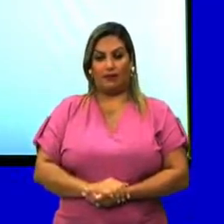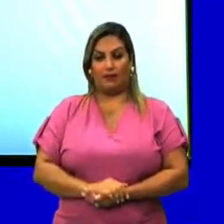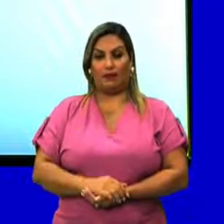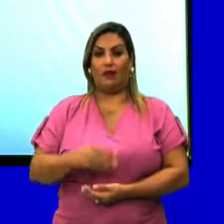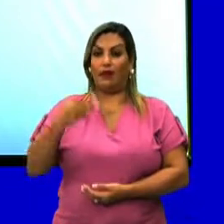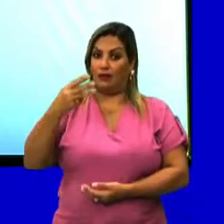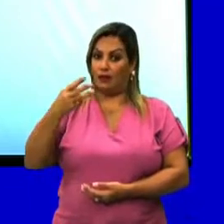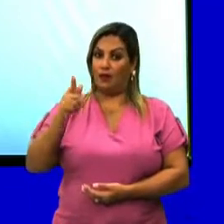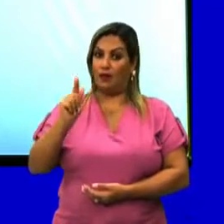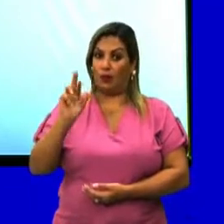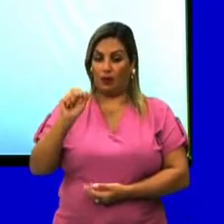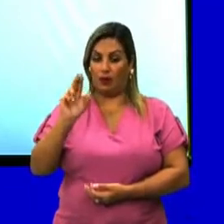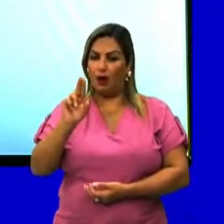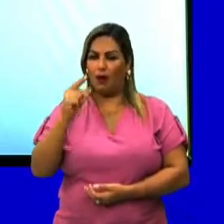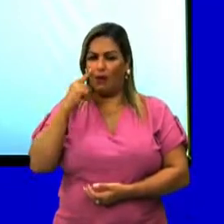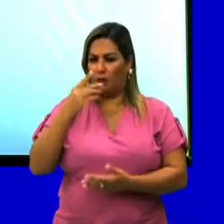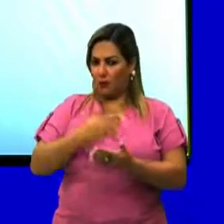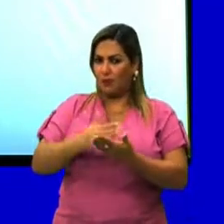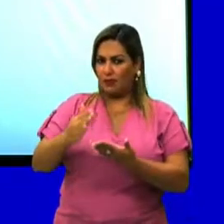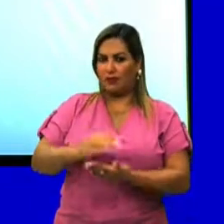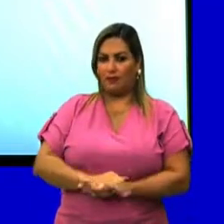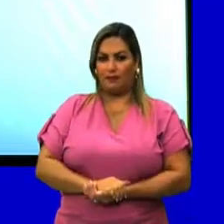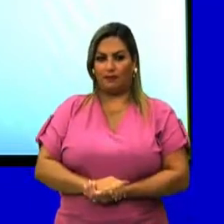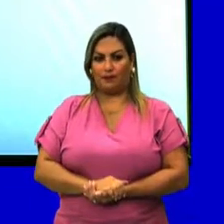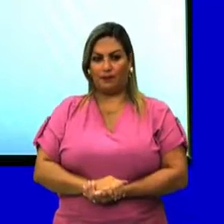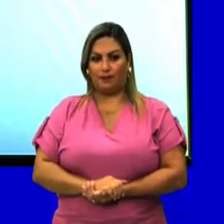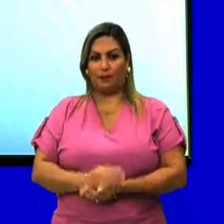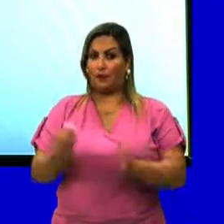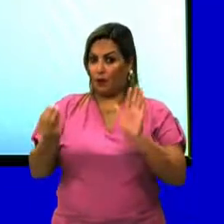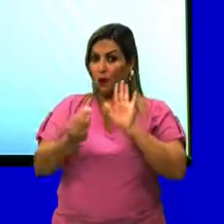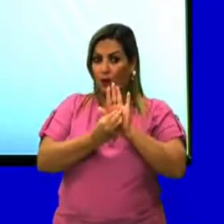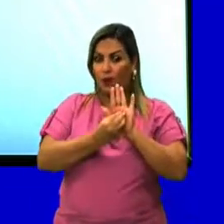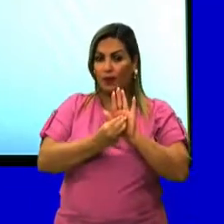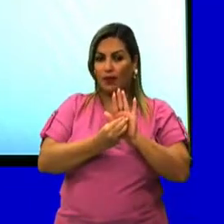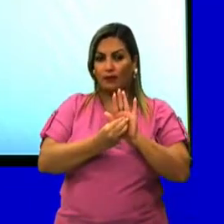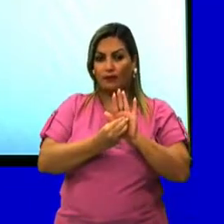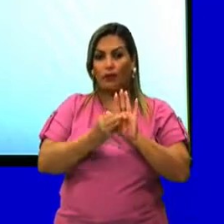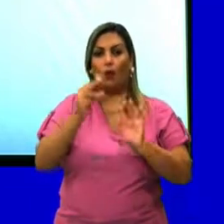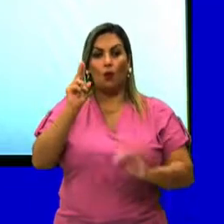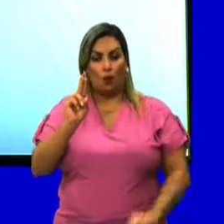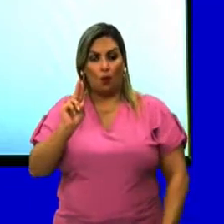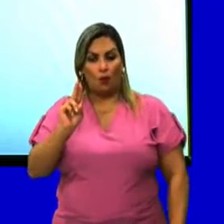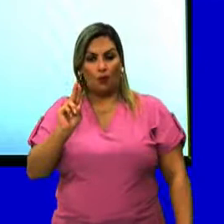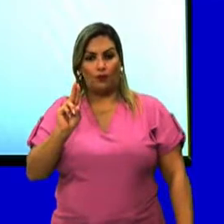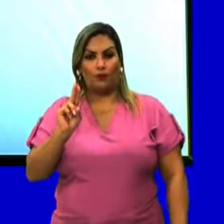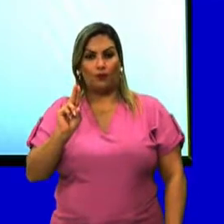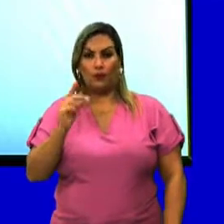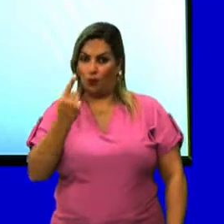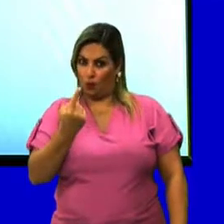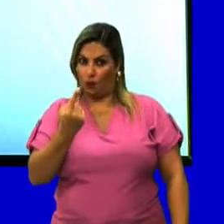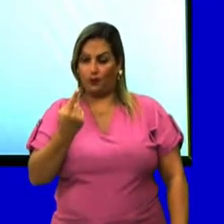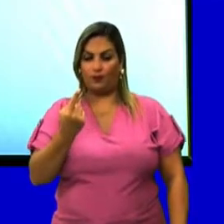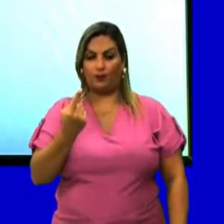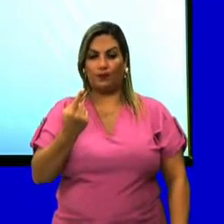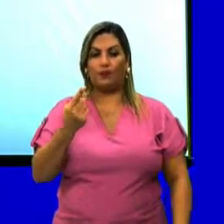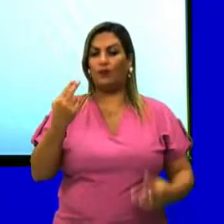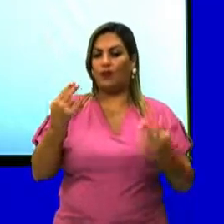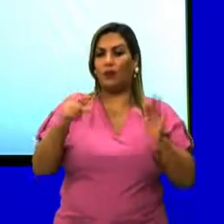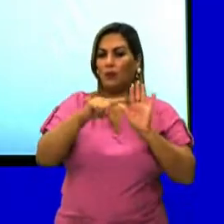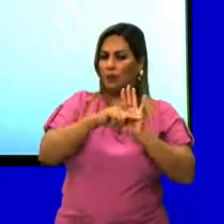terceiro grau Então vamos começar aqui ó eu coloquei aqui ó o meu u1